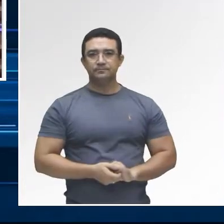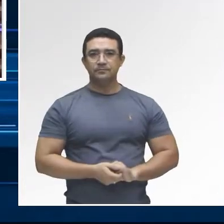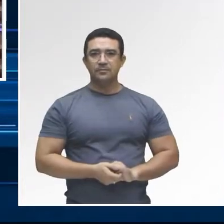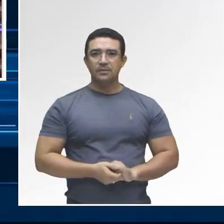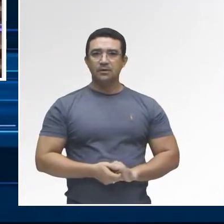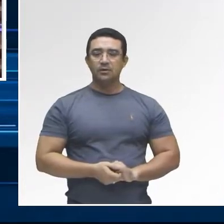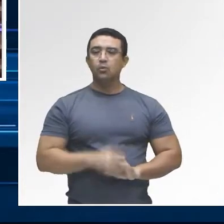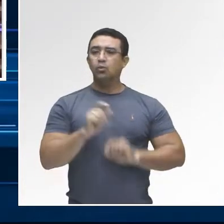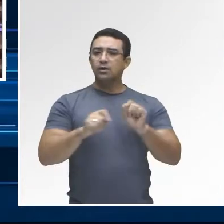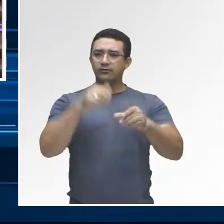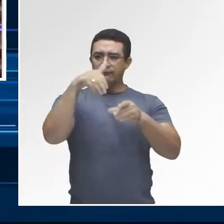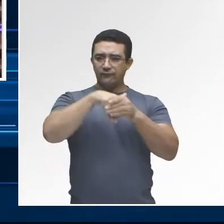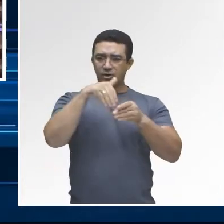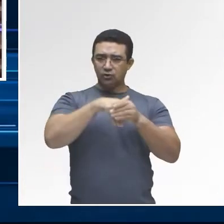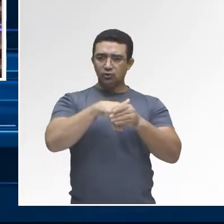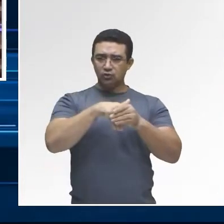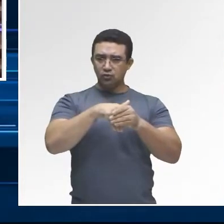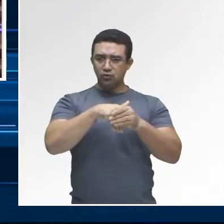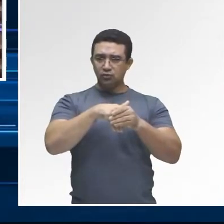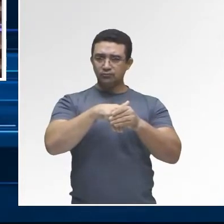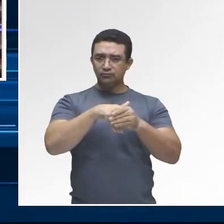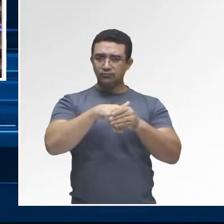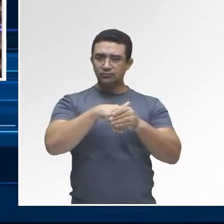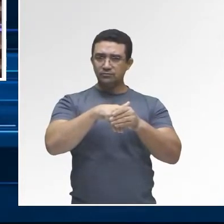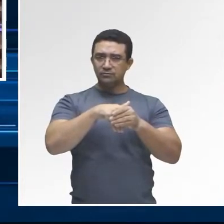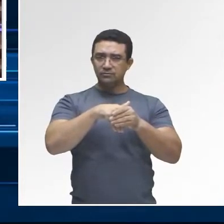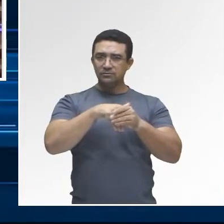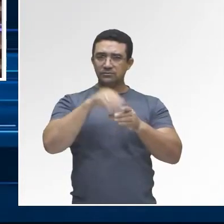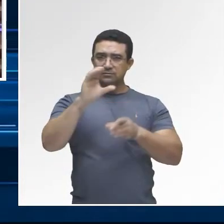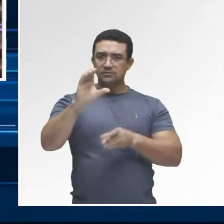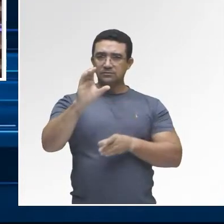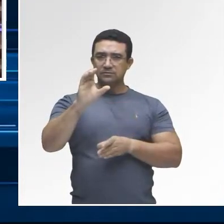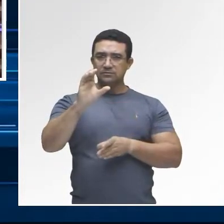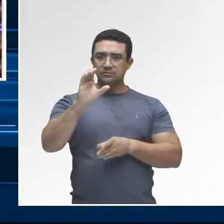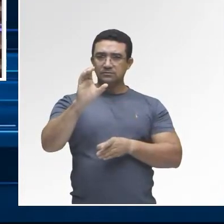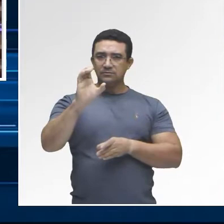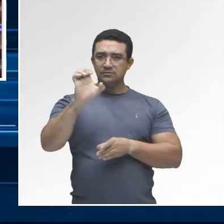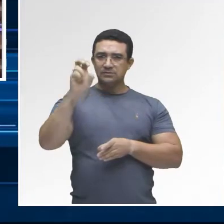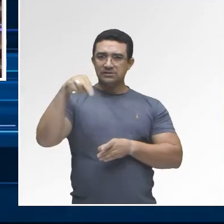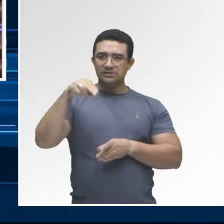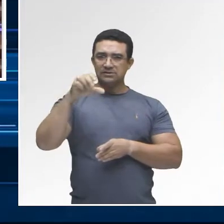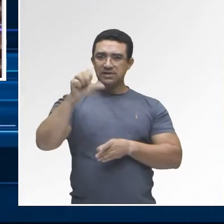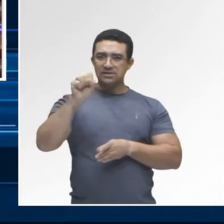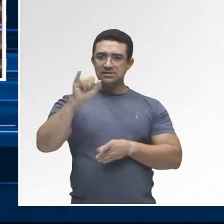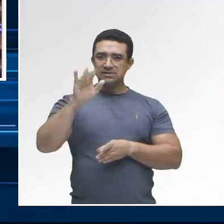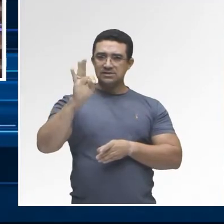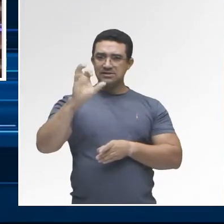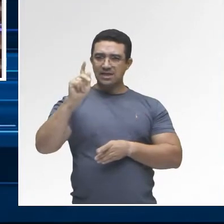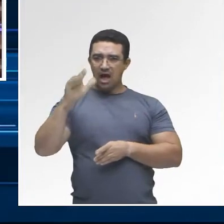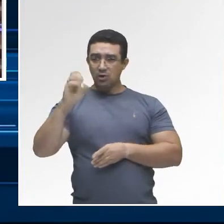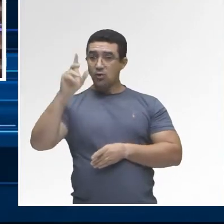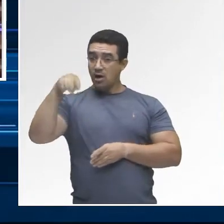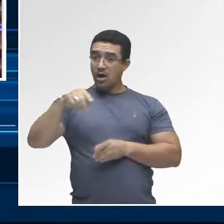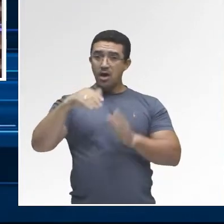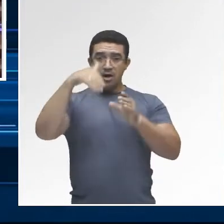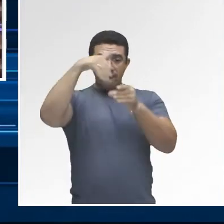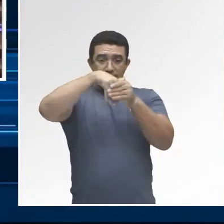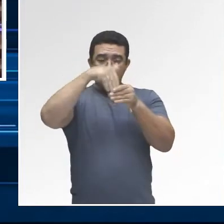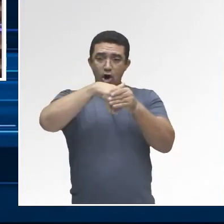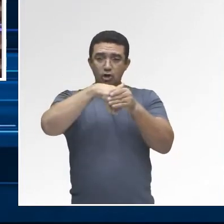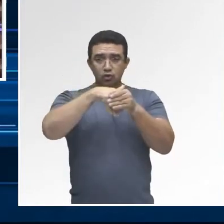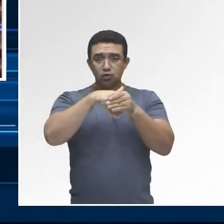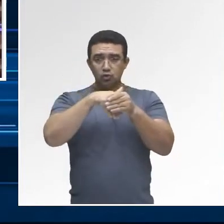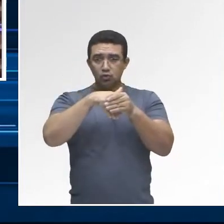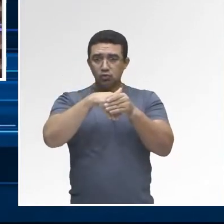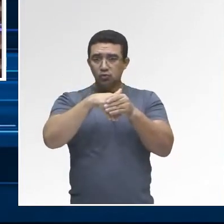voto censitário? O voto que é um direito estabelecido a partir dos recursos que você